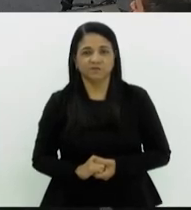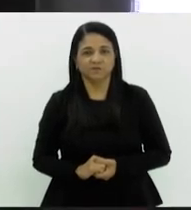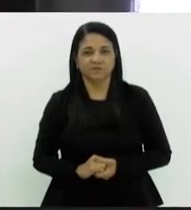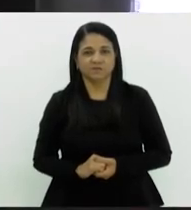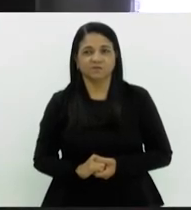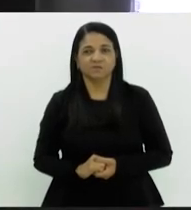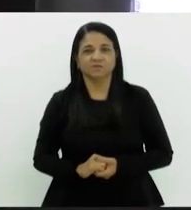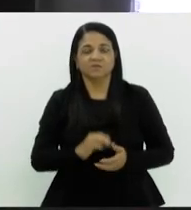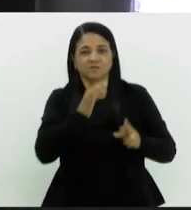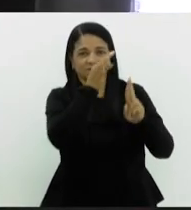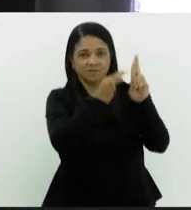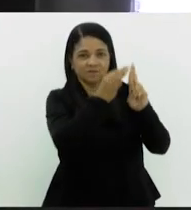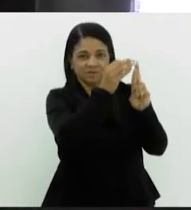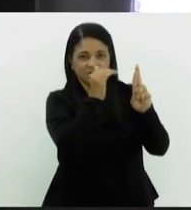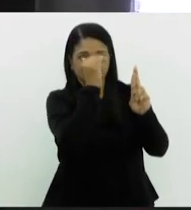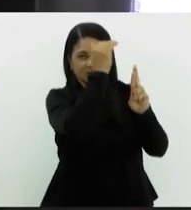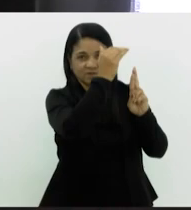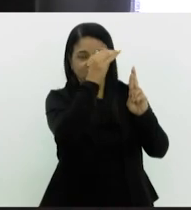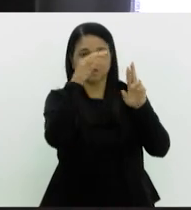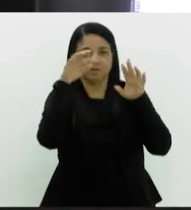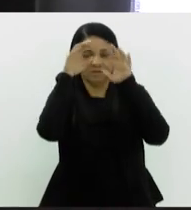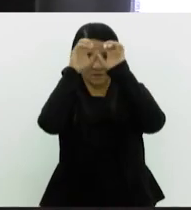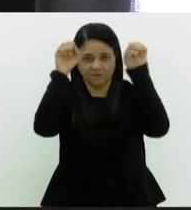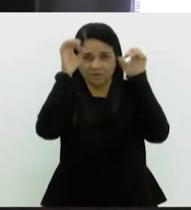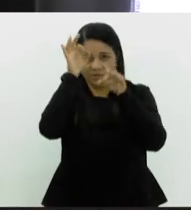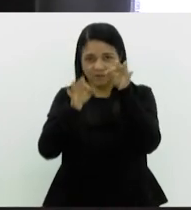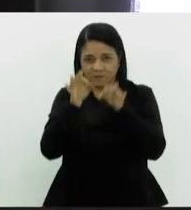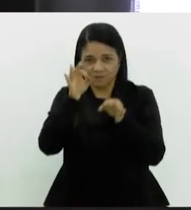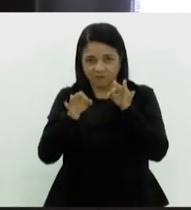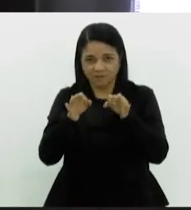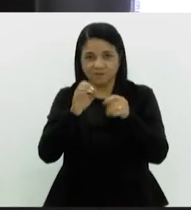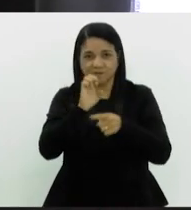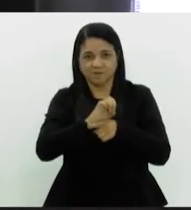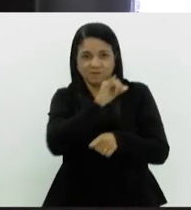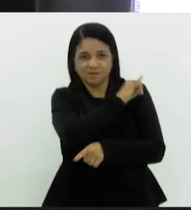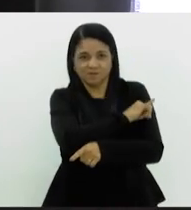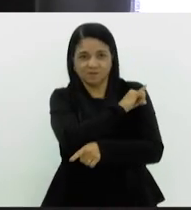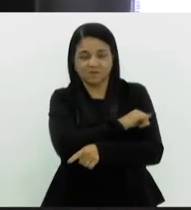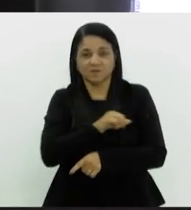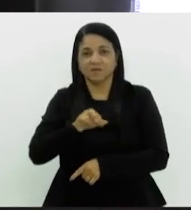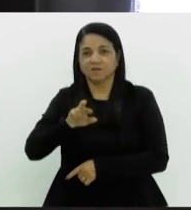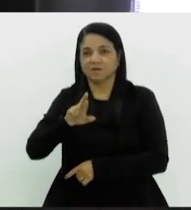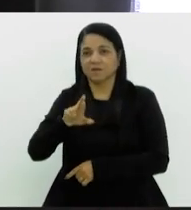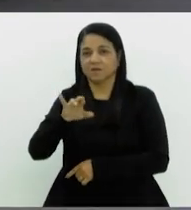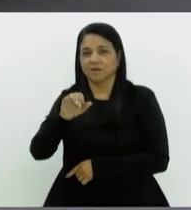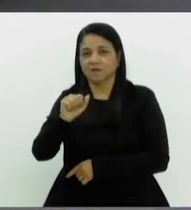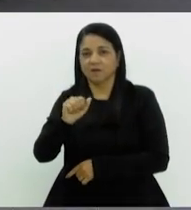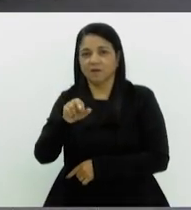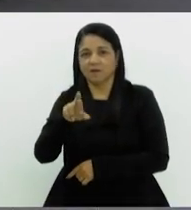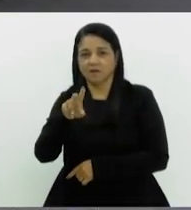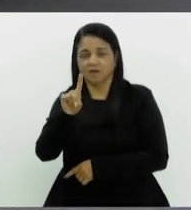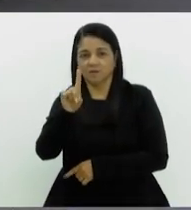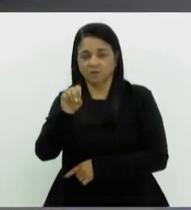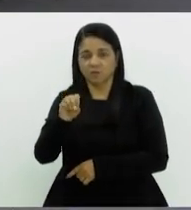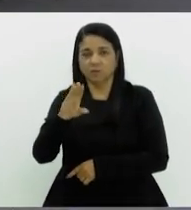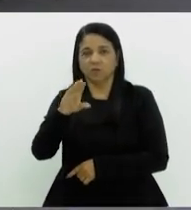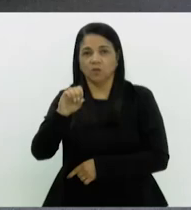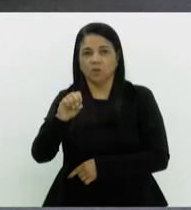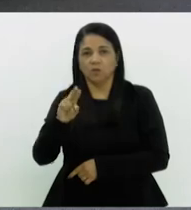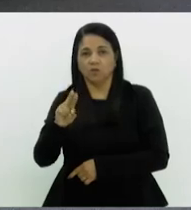O desembargador do Tribunal de Justiça do Estado do Rio de Janeiro, doutor Ricardo Couto.